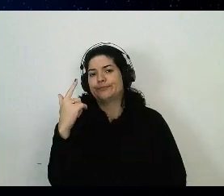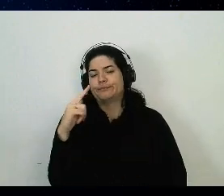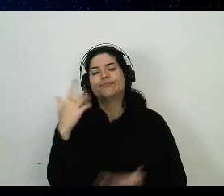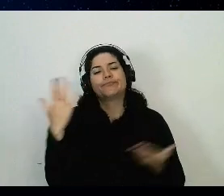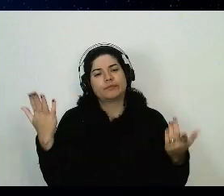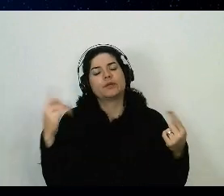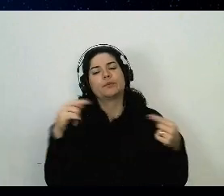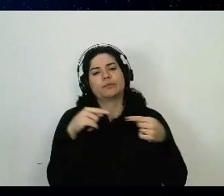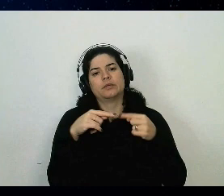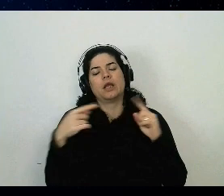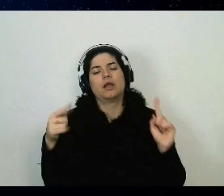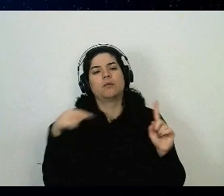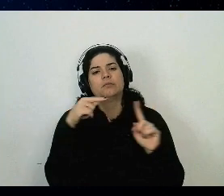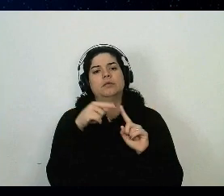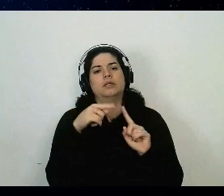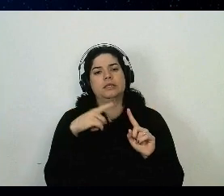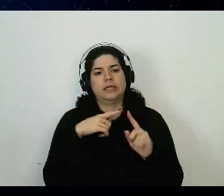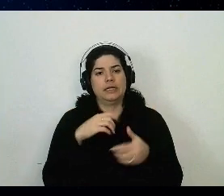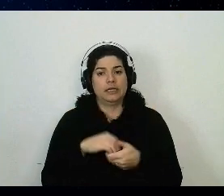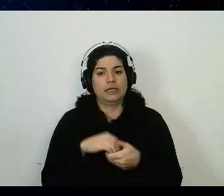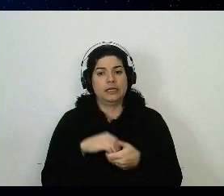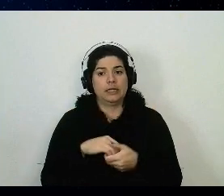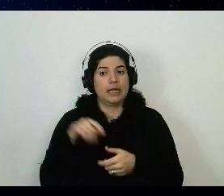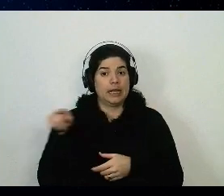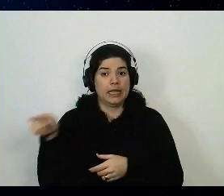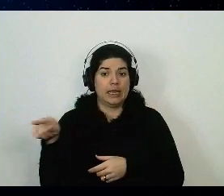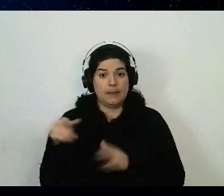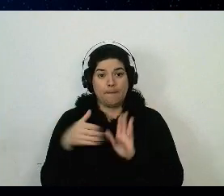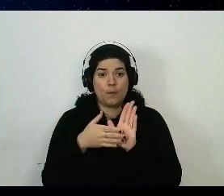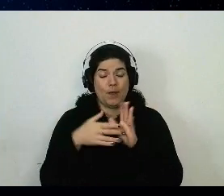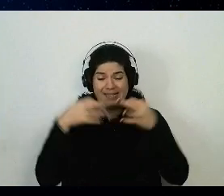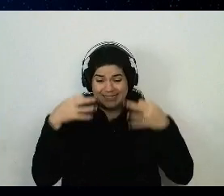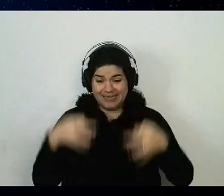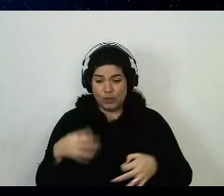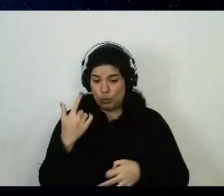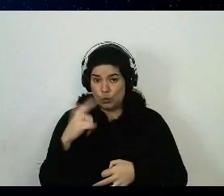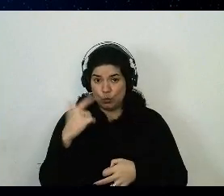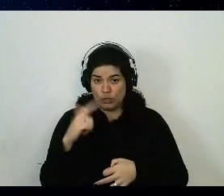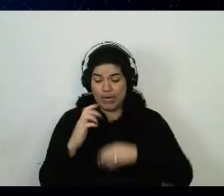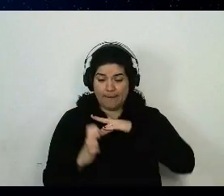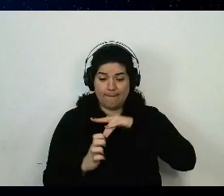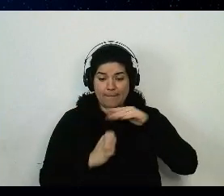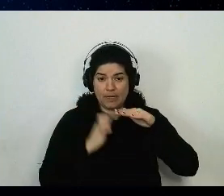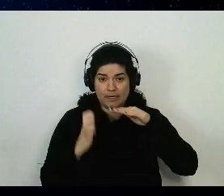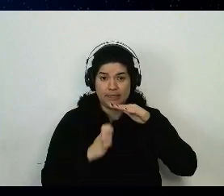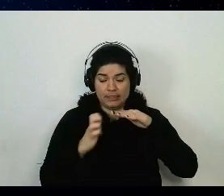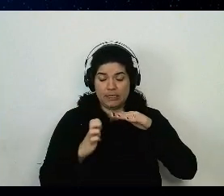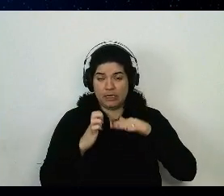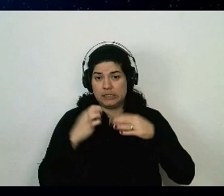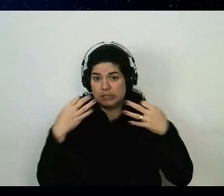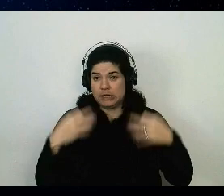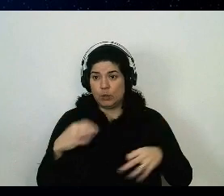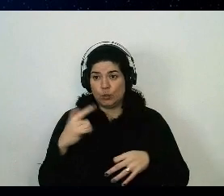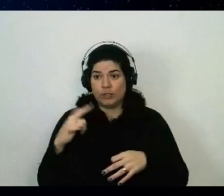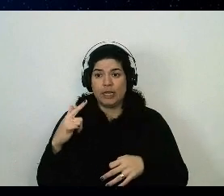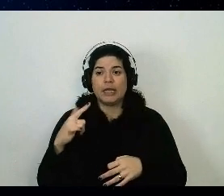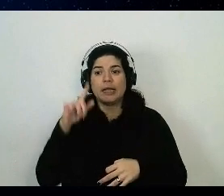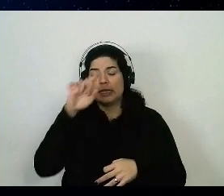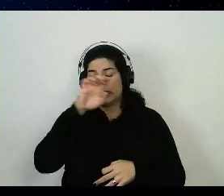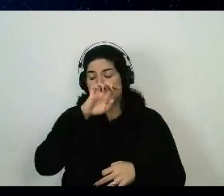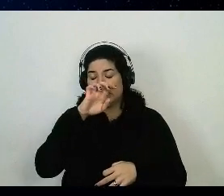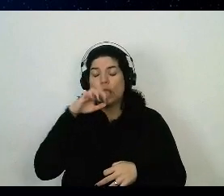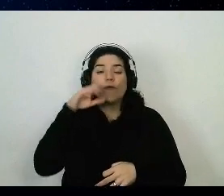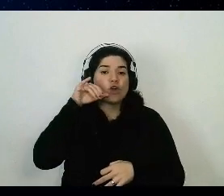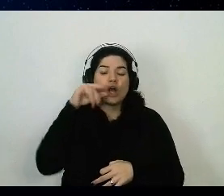propósito. Se o meu colaborador não tem um propósito claro, se a minha empresa não tem um propósito claro, como é que eu vou entregar uma experiência do cliente de